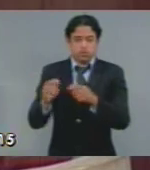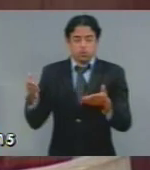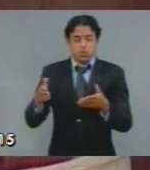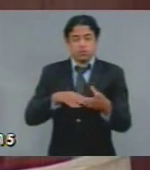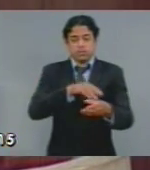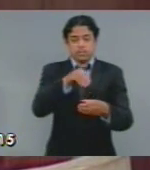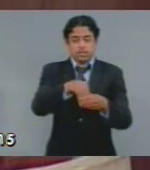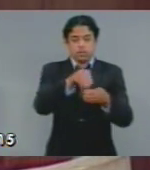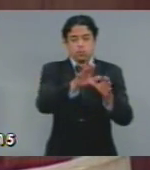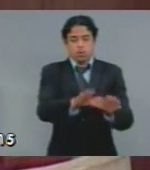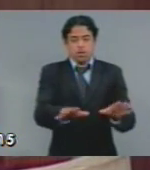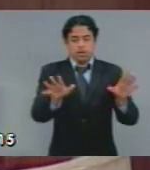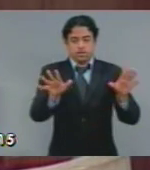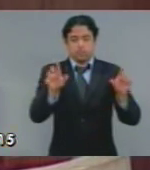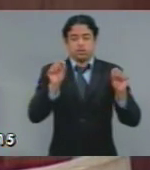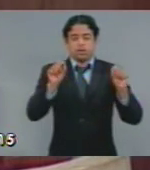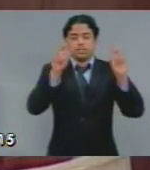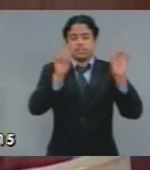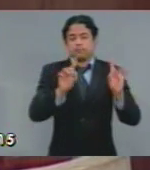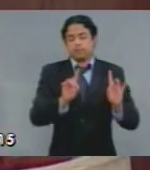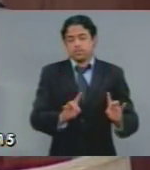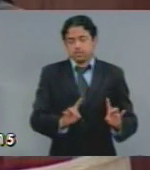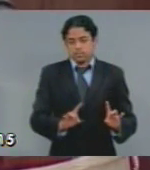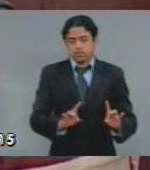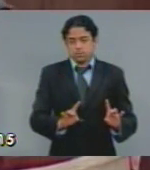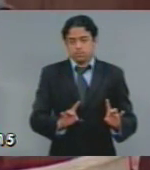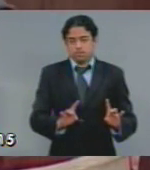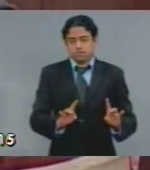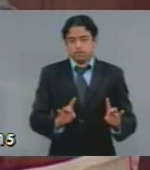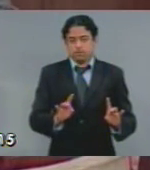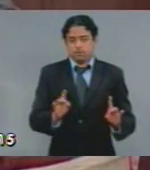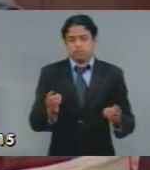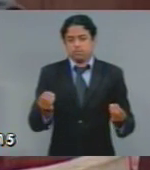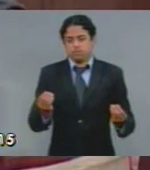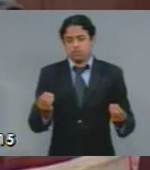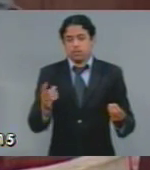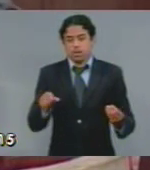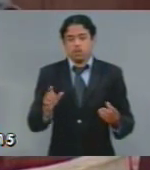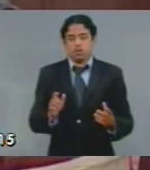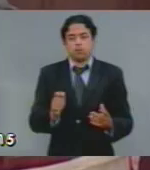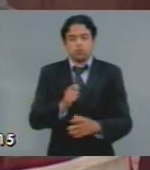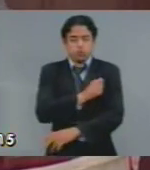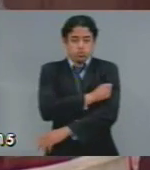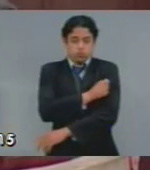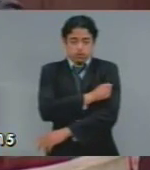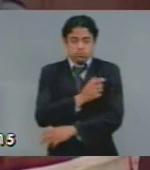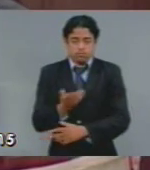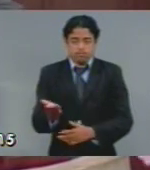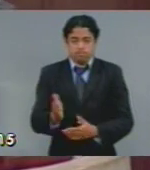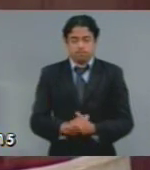UFC, em especial contra estudantes.